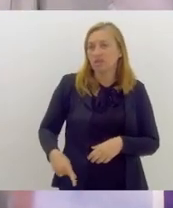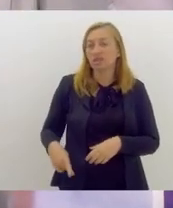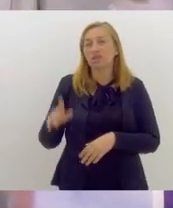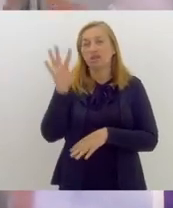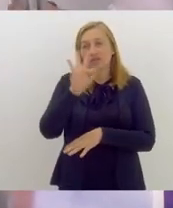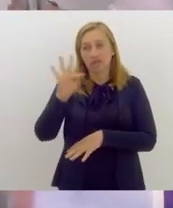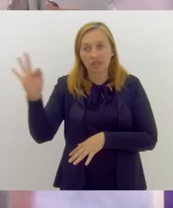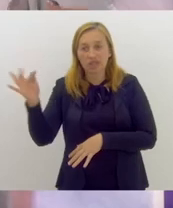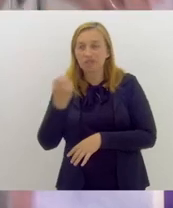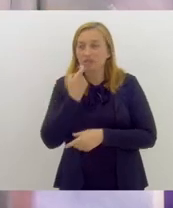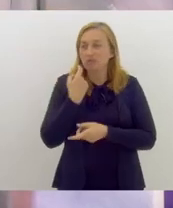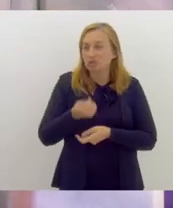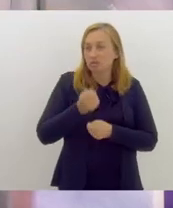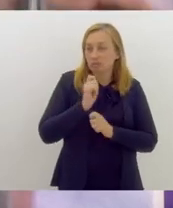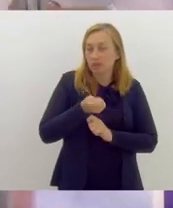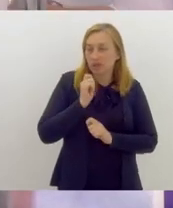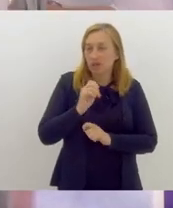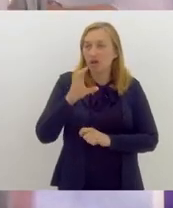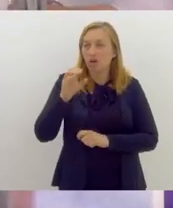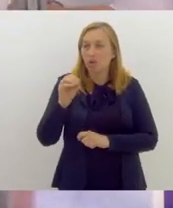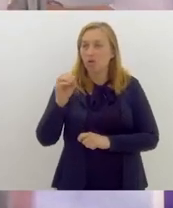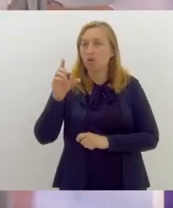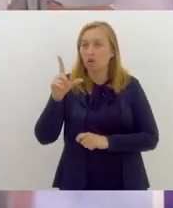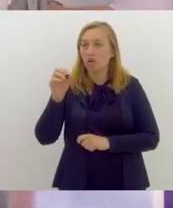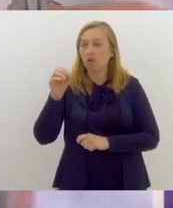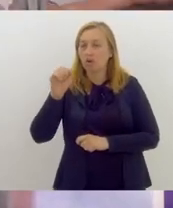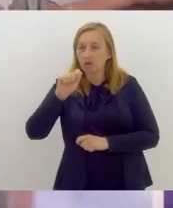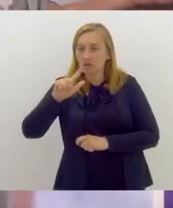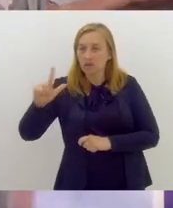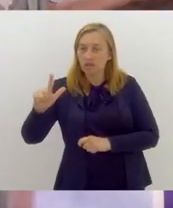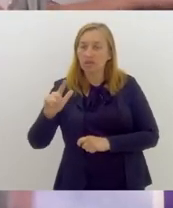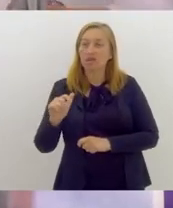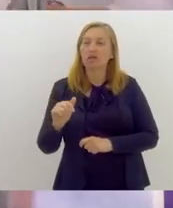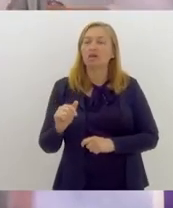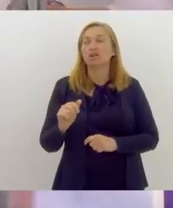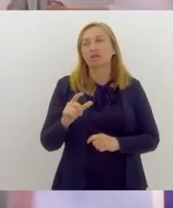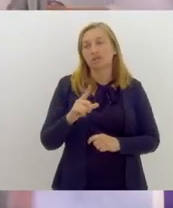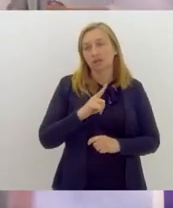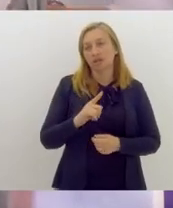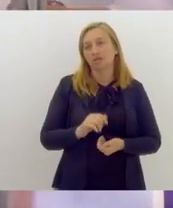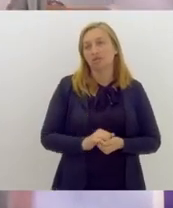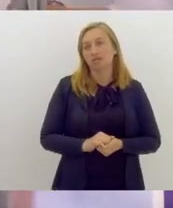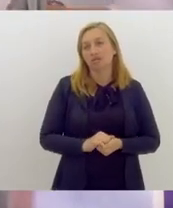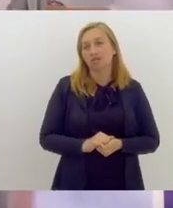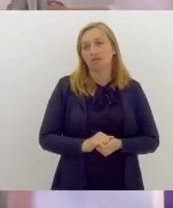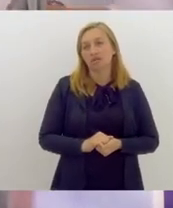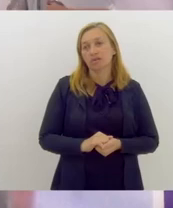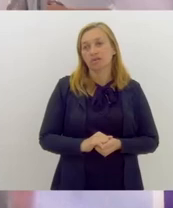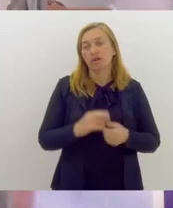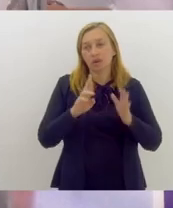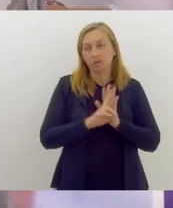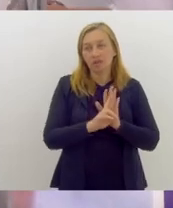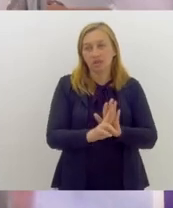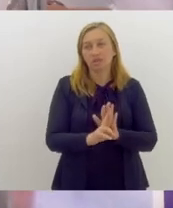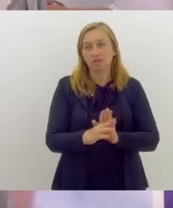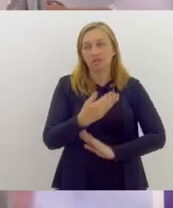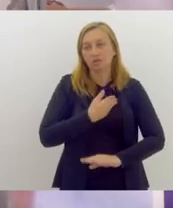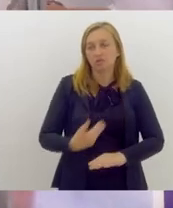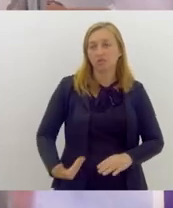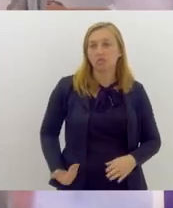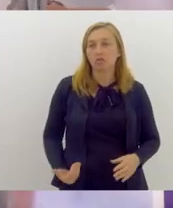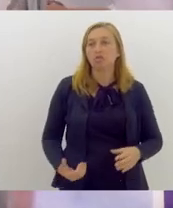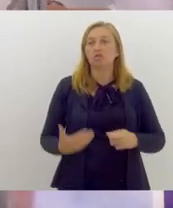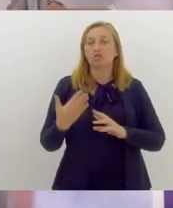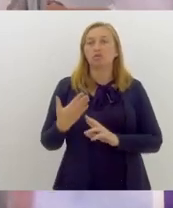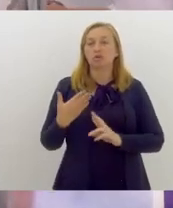pesca ou as colônias e associações de pescadores sejam mais hábitos na condição de representante público do órgão oficial